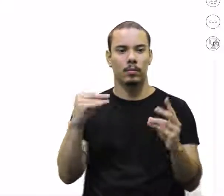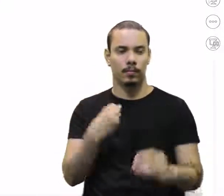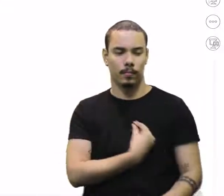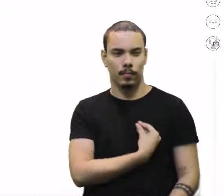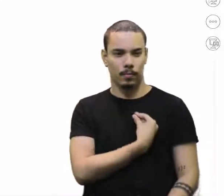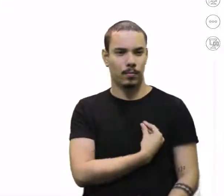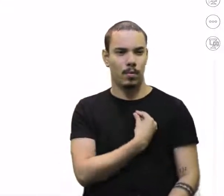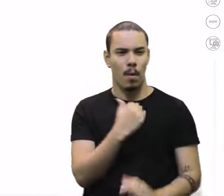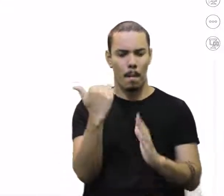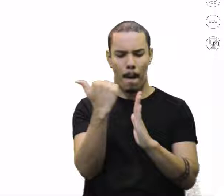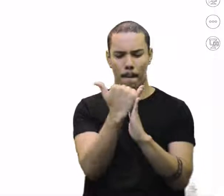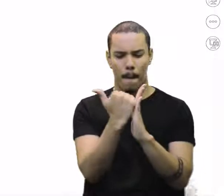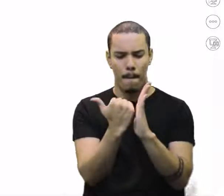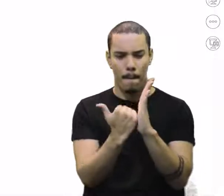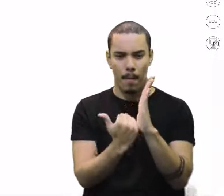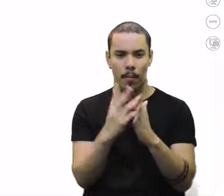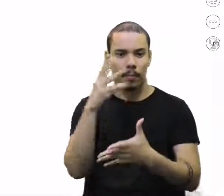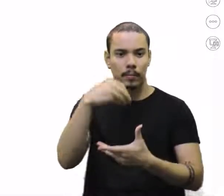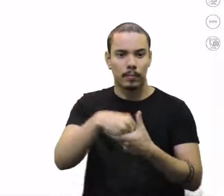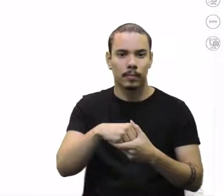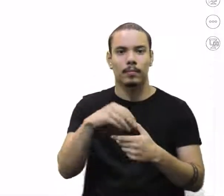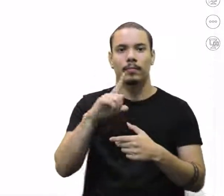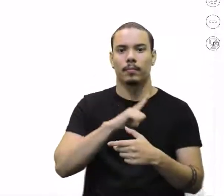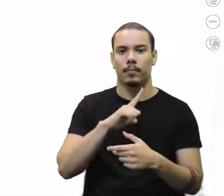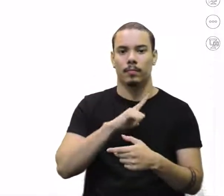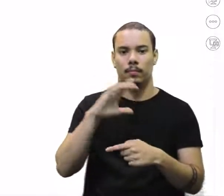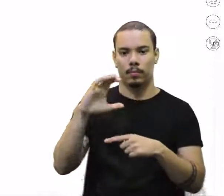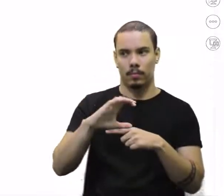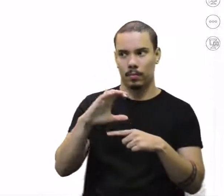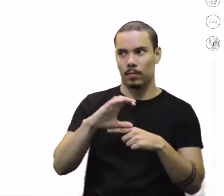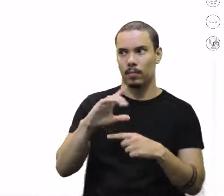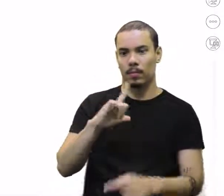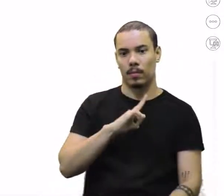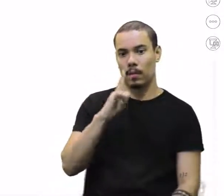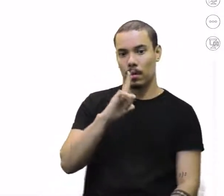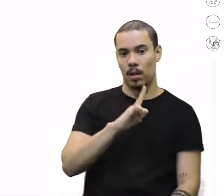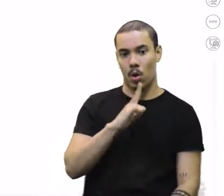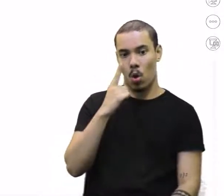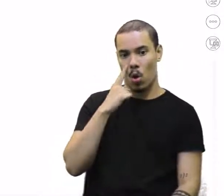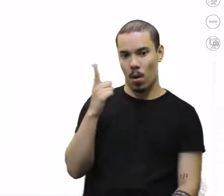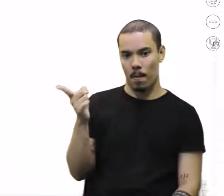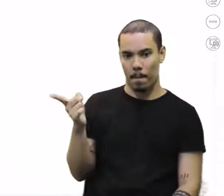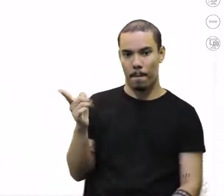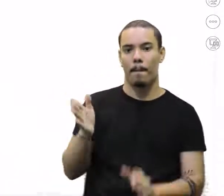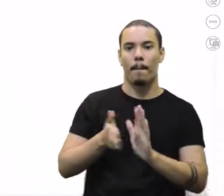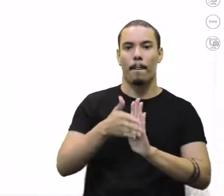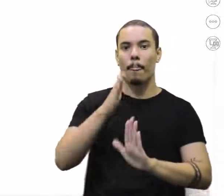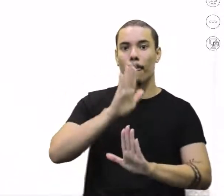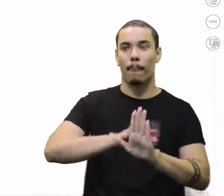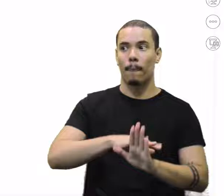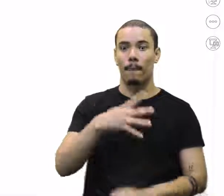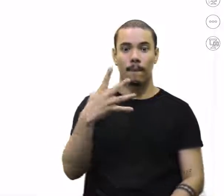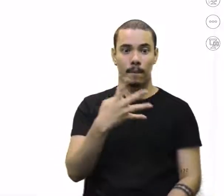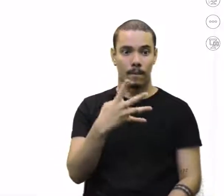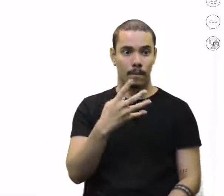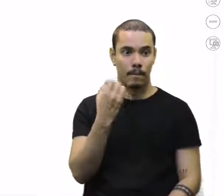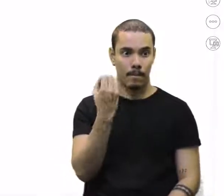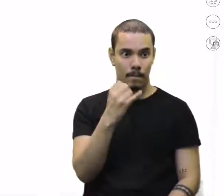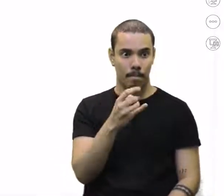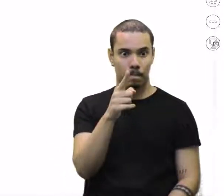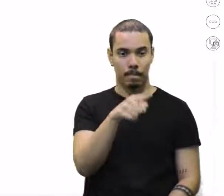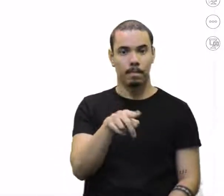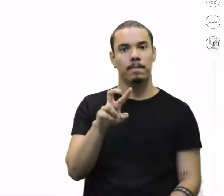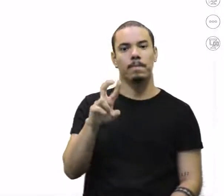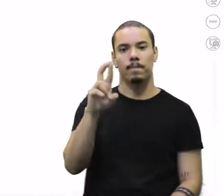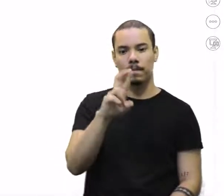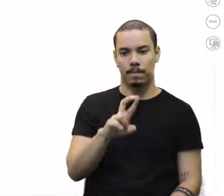tipos de átomos de carbono. Nós temos aqui átomos de carbono quaternário, que se você for